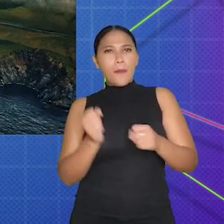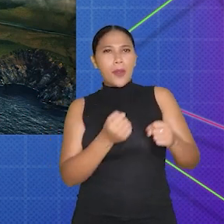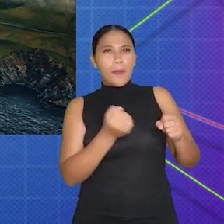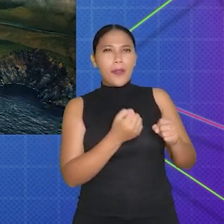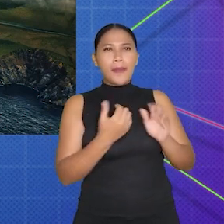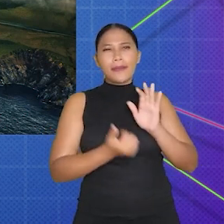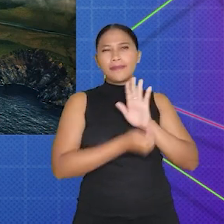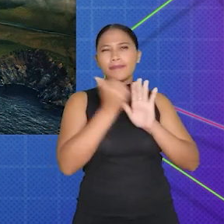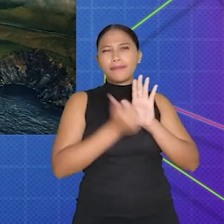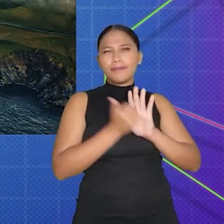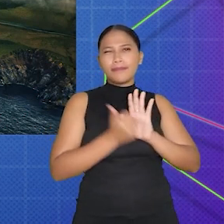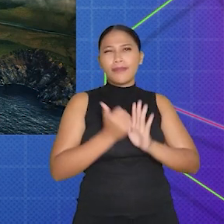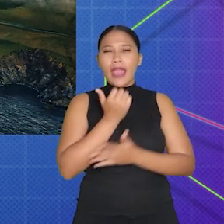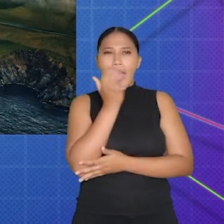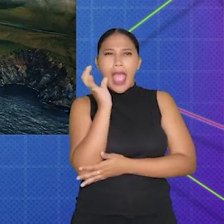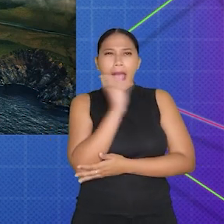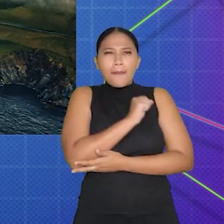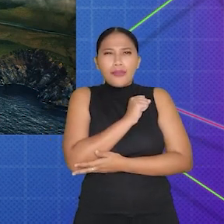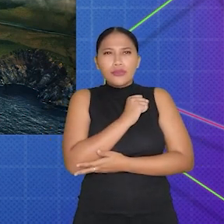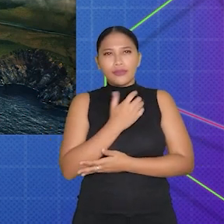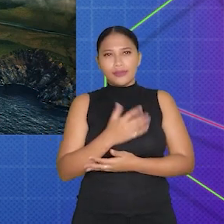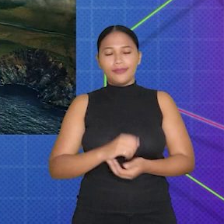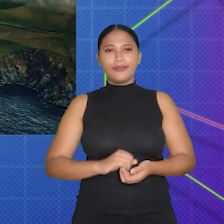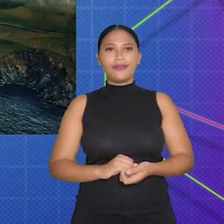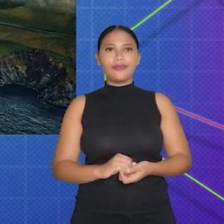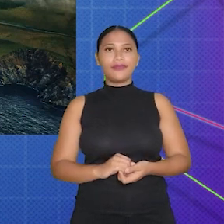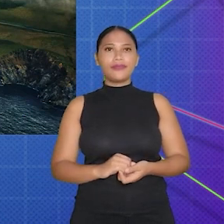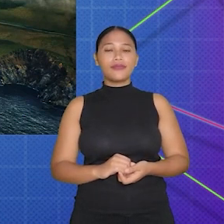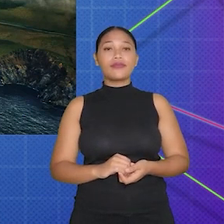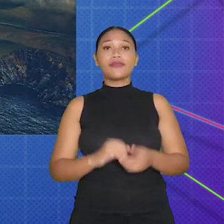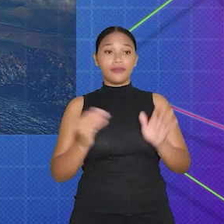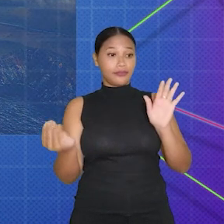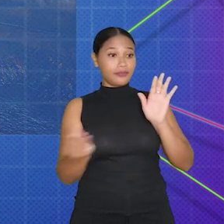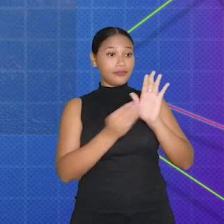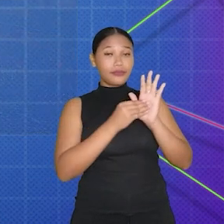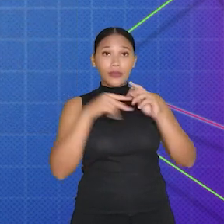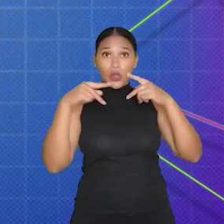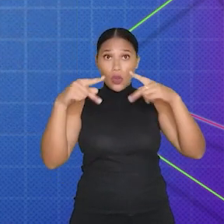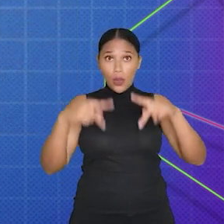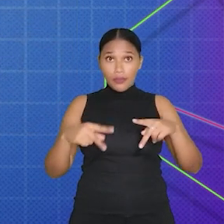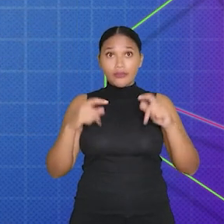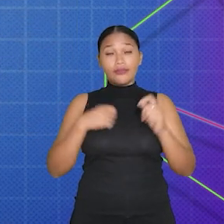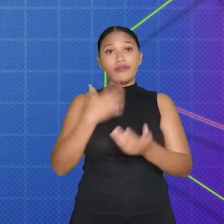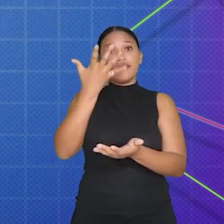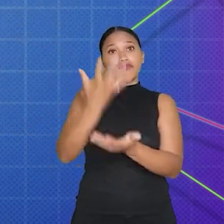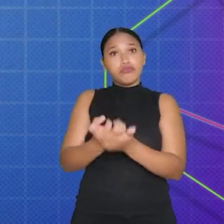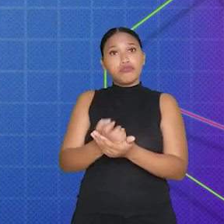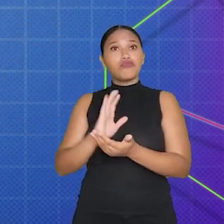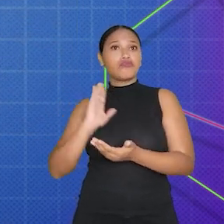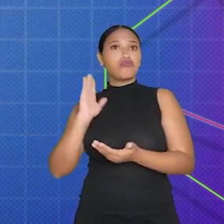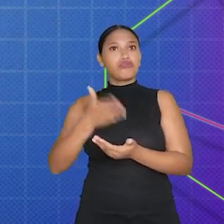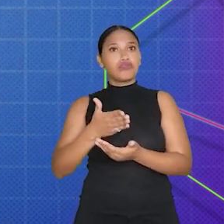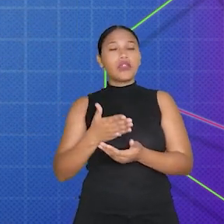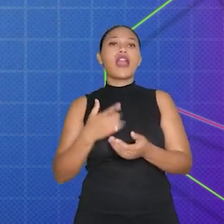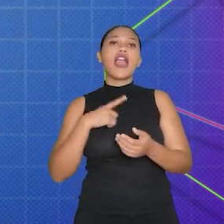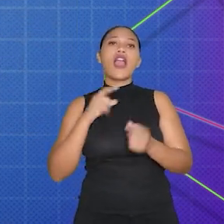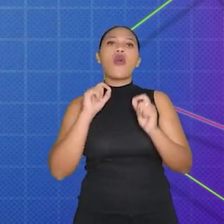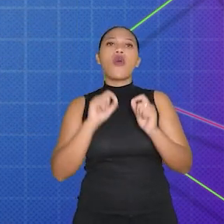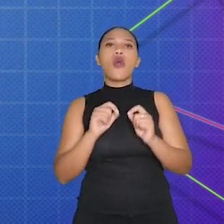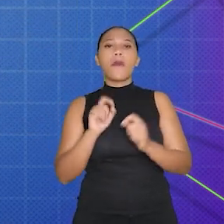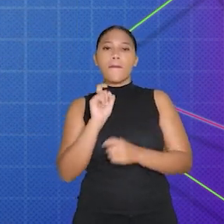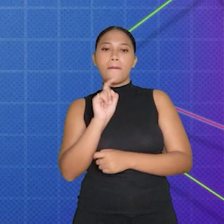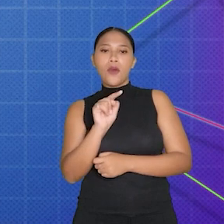Have Uninstaller, para desinstalar programas de formas mais rápidas e completas. Para instalar programas, você pode baixar arquivos de